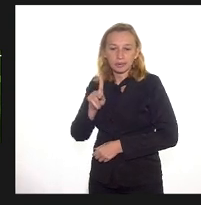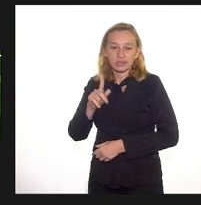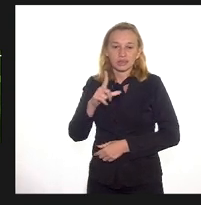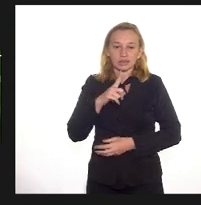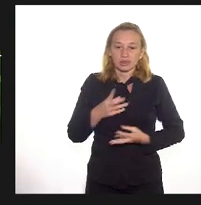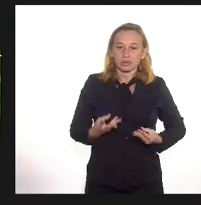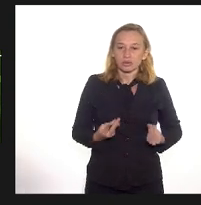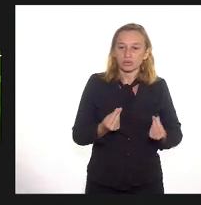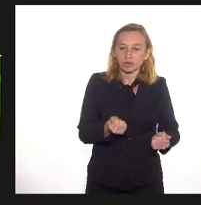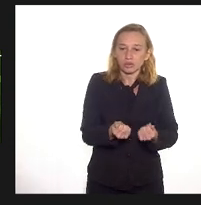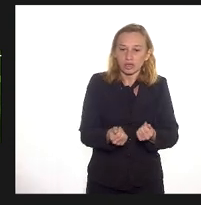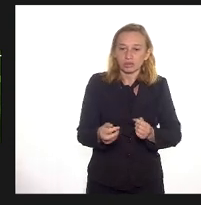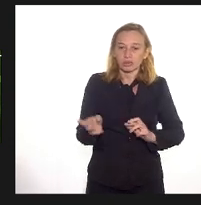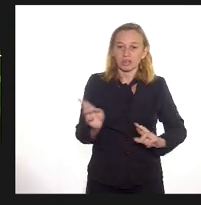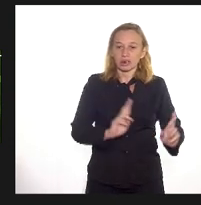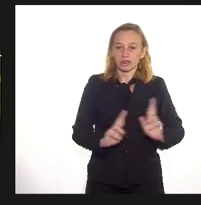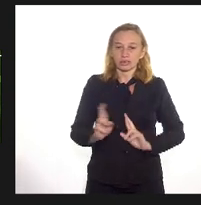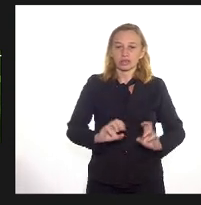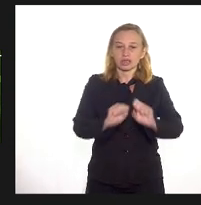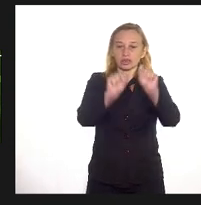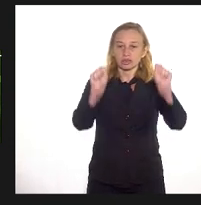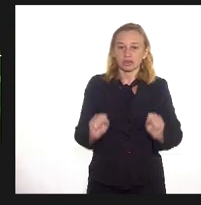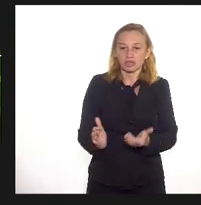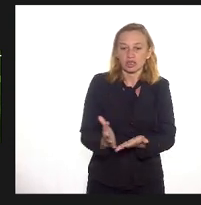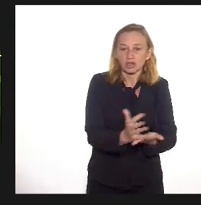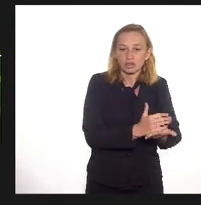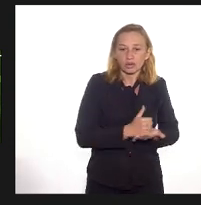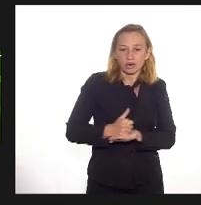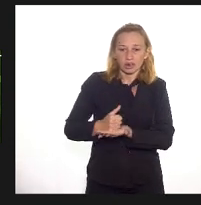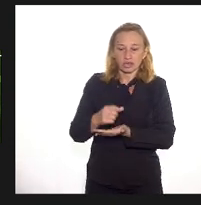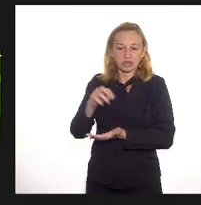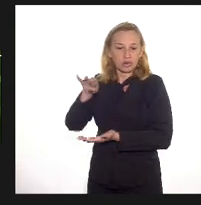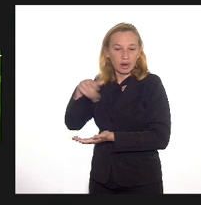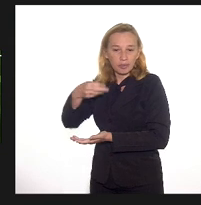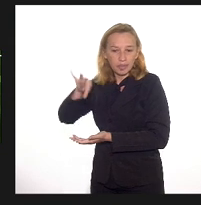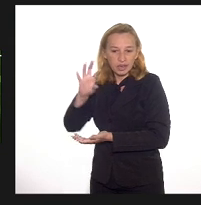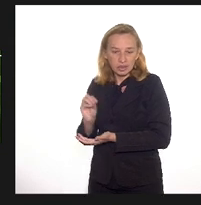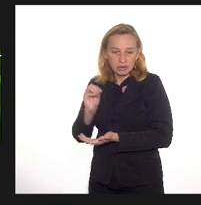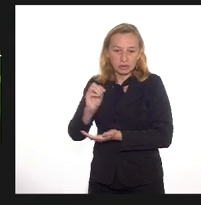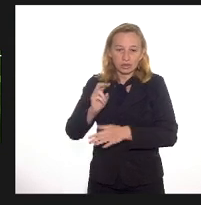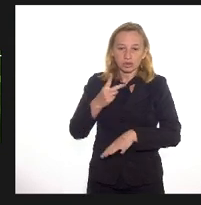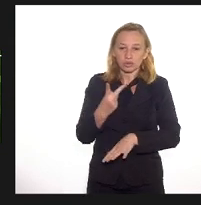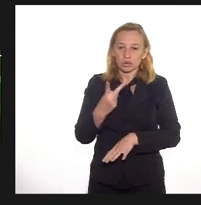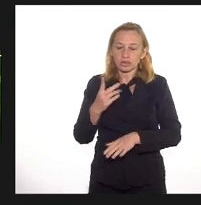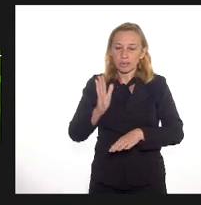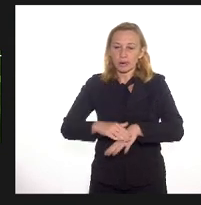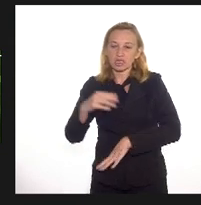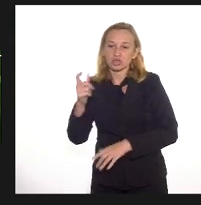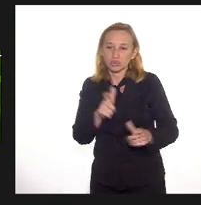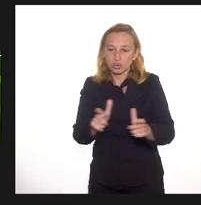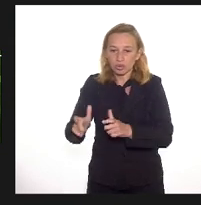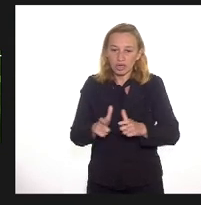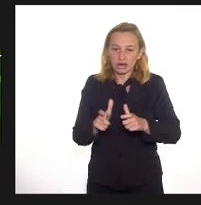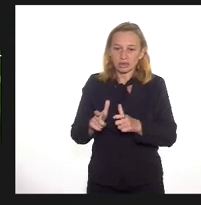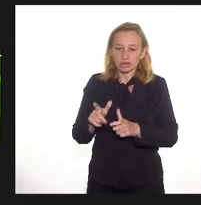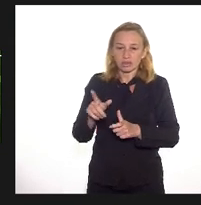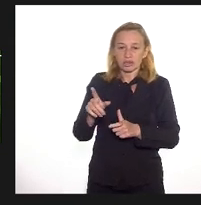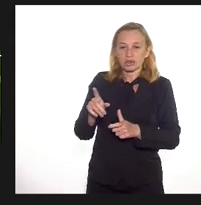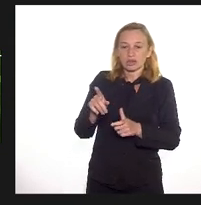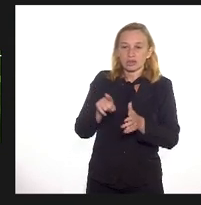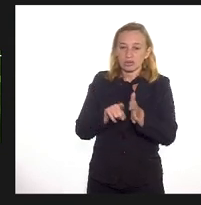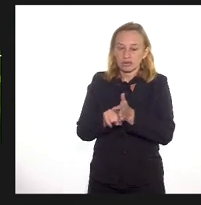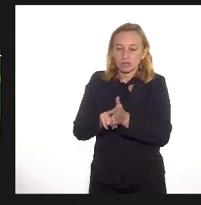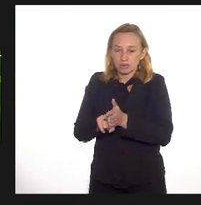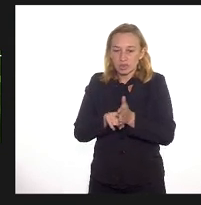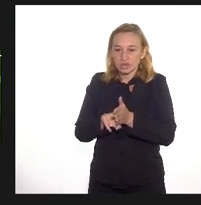gastos relacionados com sistemas de coleta e escoamento, quando comuns a dois ou mais campos, serão rateados para um determinado